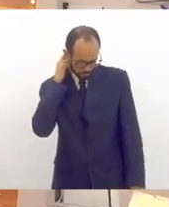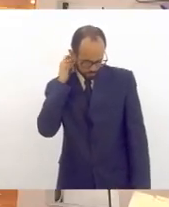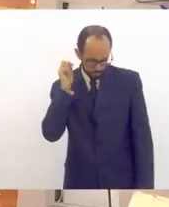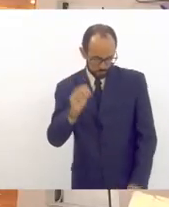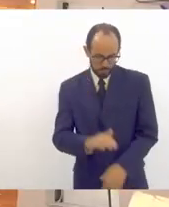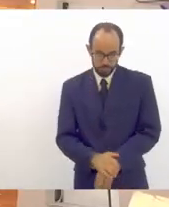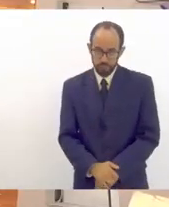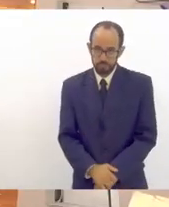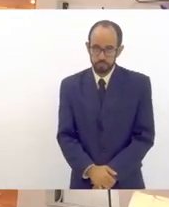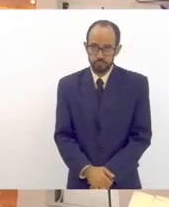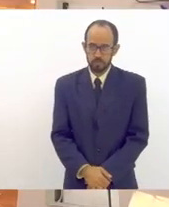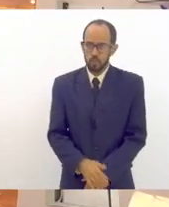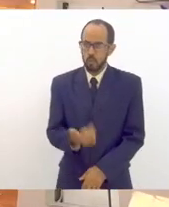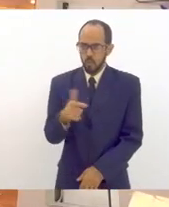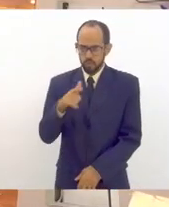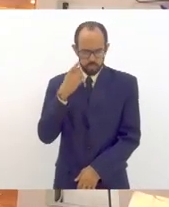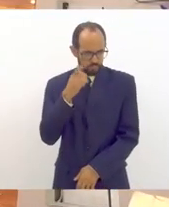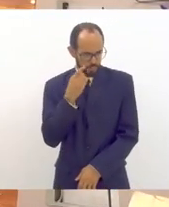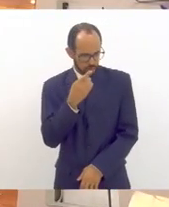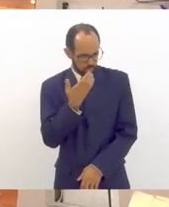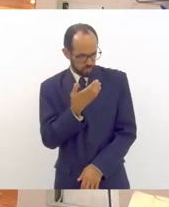Algum outro parlamentar queira usar da palavra?